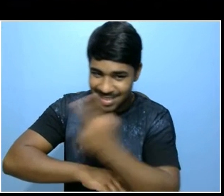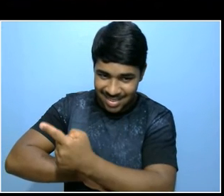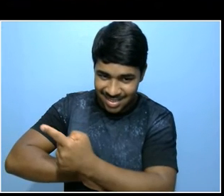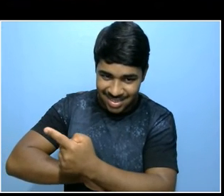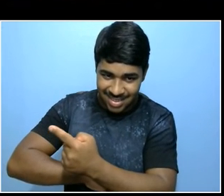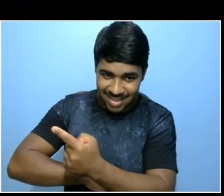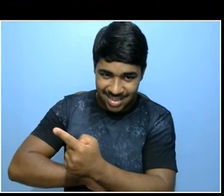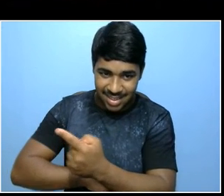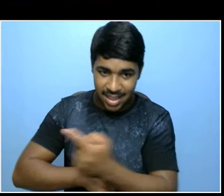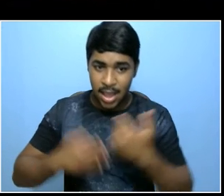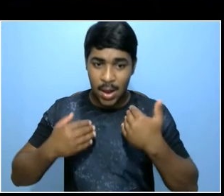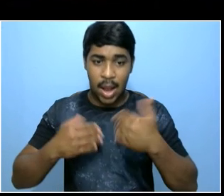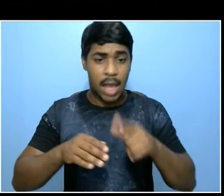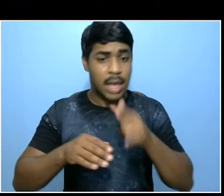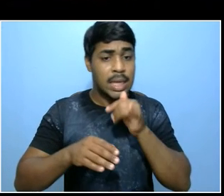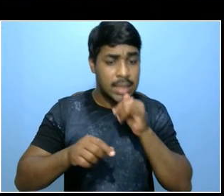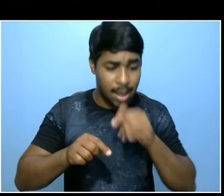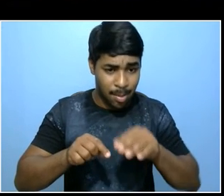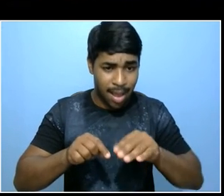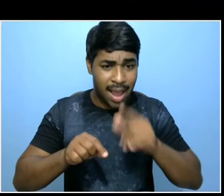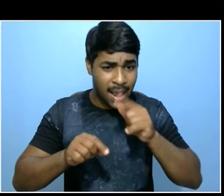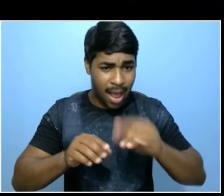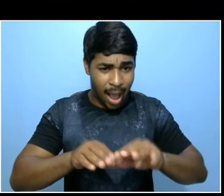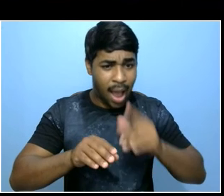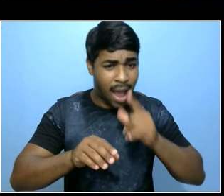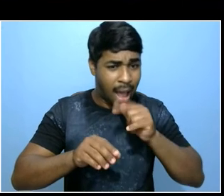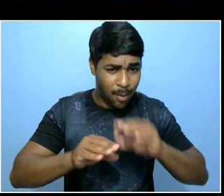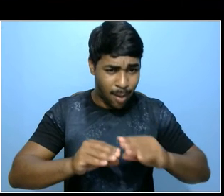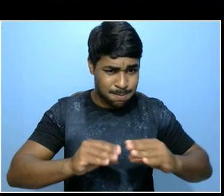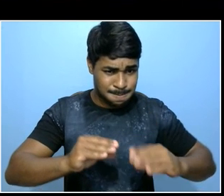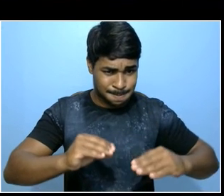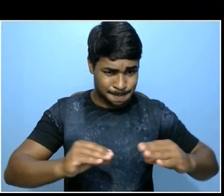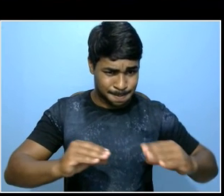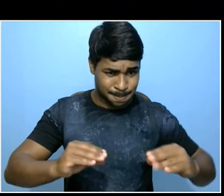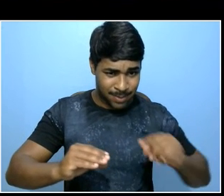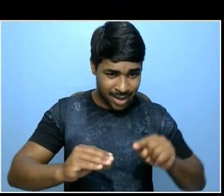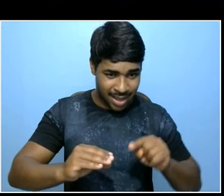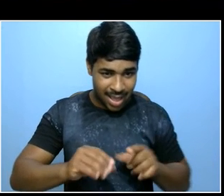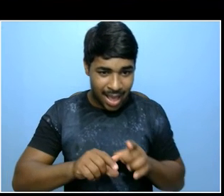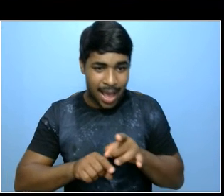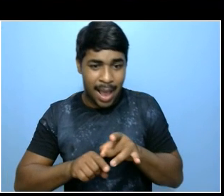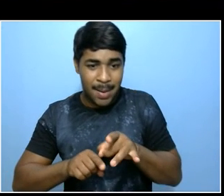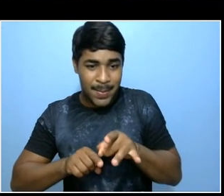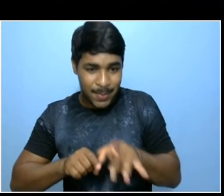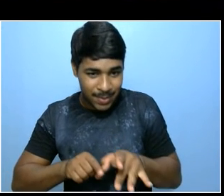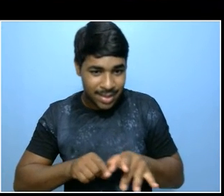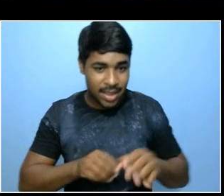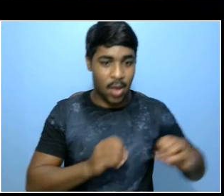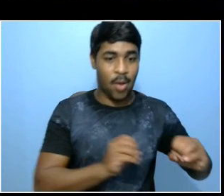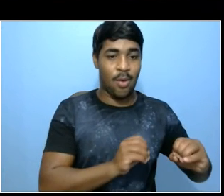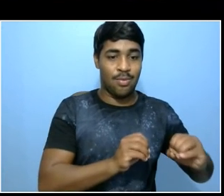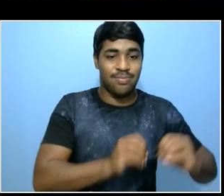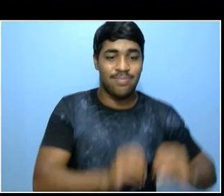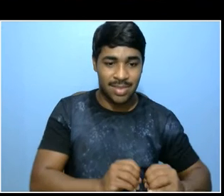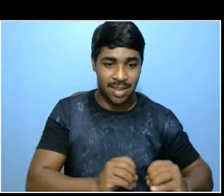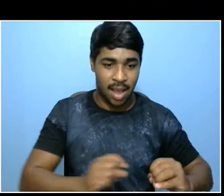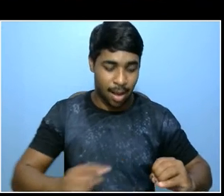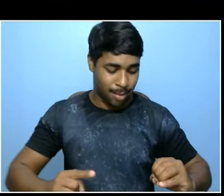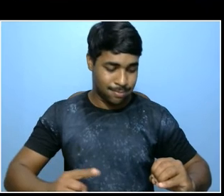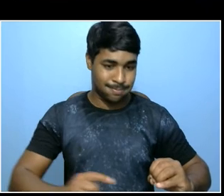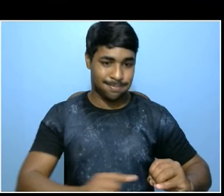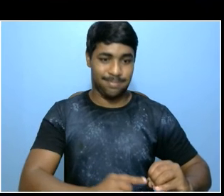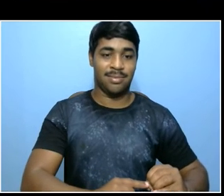ambiente úmido, né? Um ambiente aquático, por exemplo. Então, eles vão liberar seus gametas e vai ocorrer a fecundação fora do corpo desses